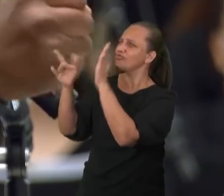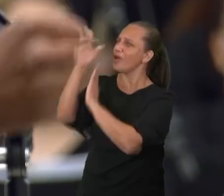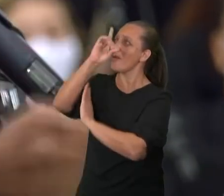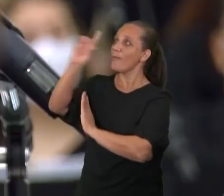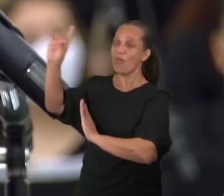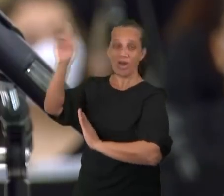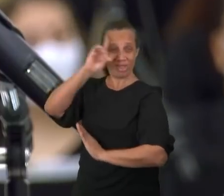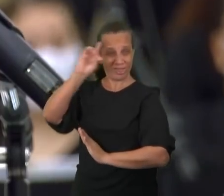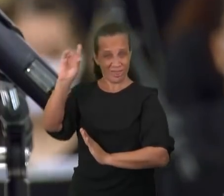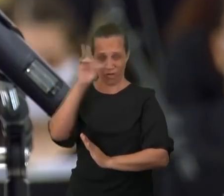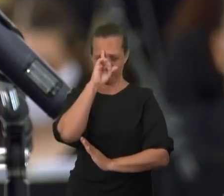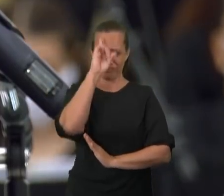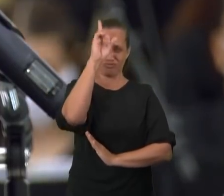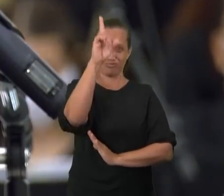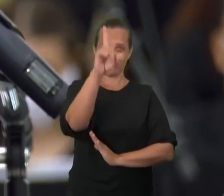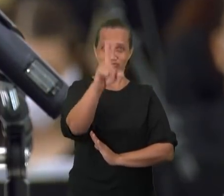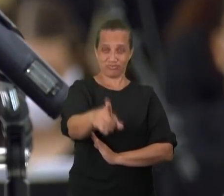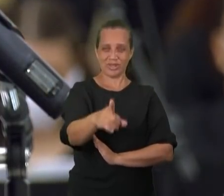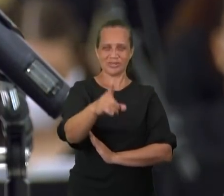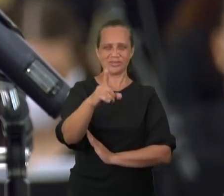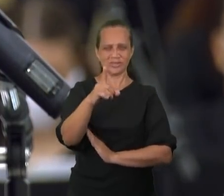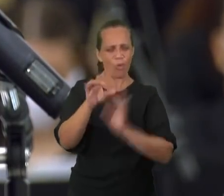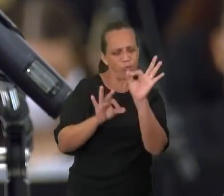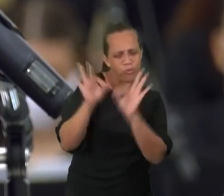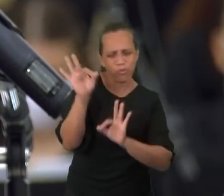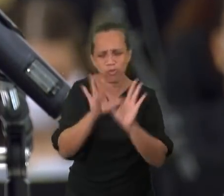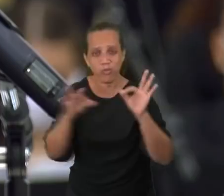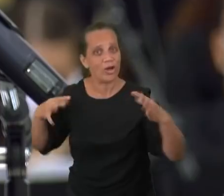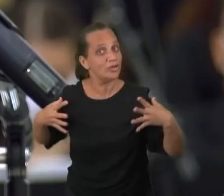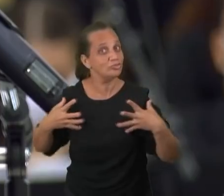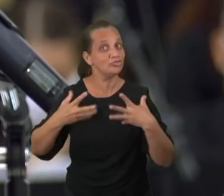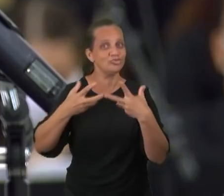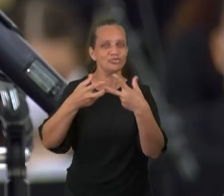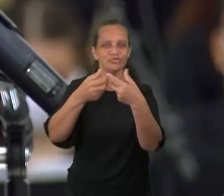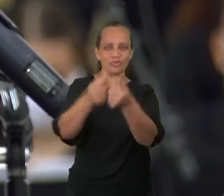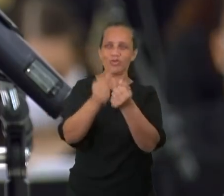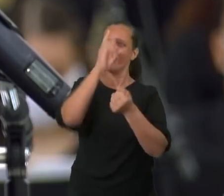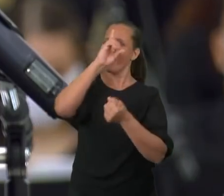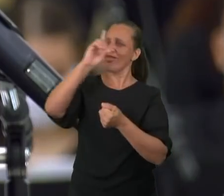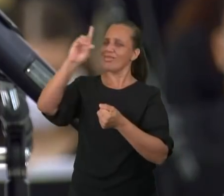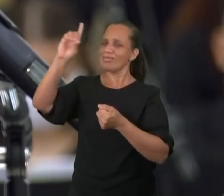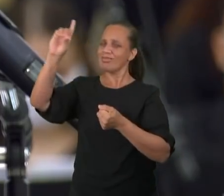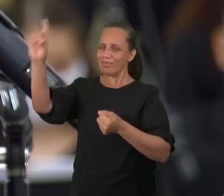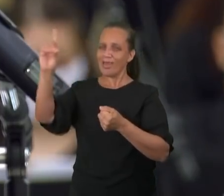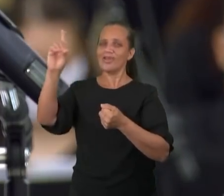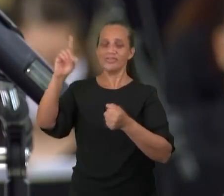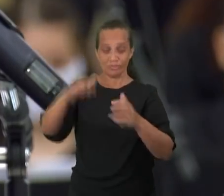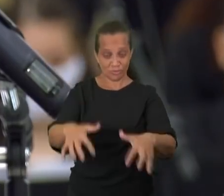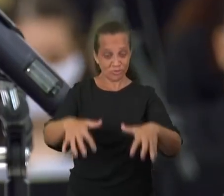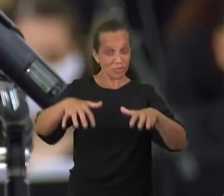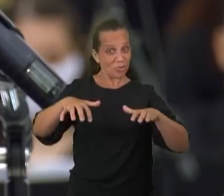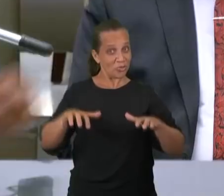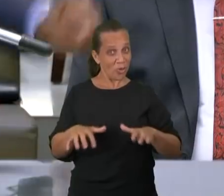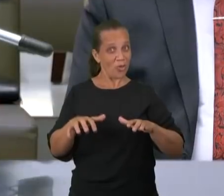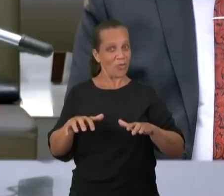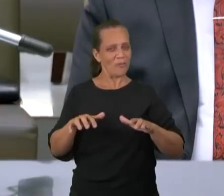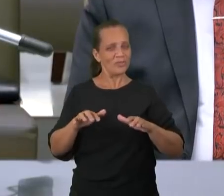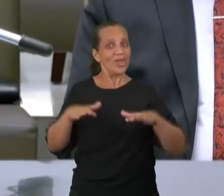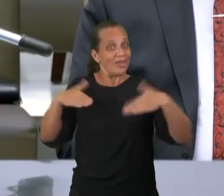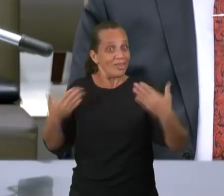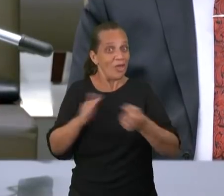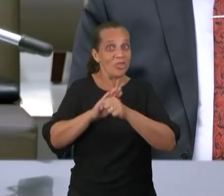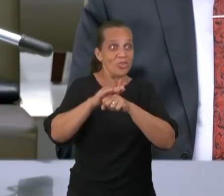controle. Ele está no controle, Ele está no controle, Ele está no trono. Nesta noite te enche